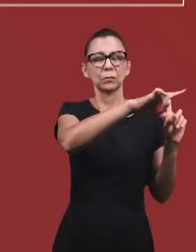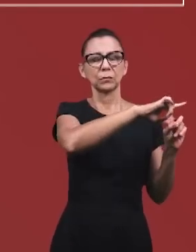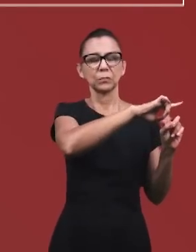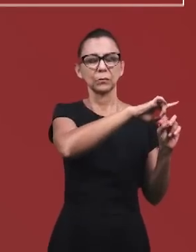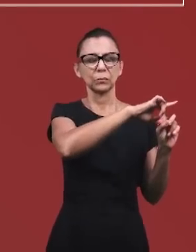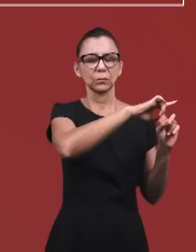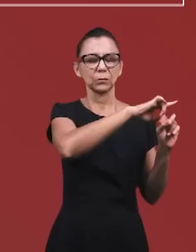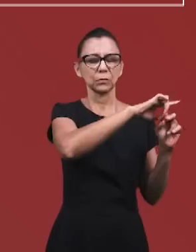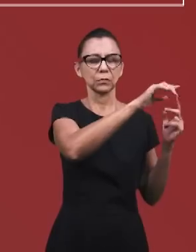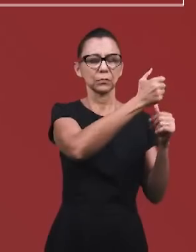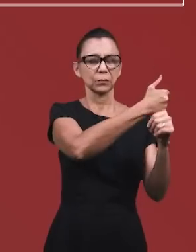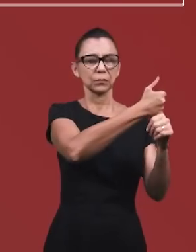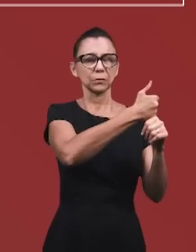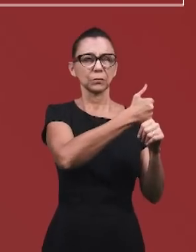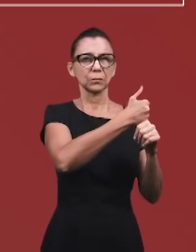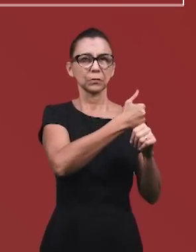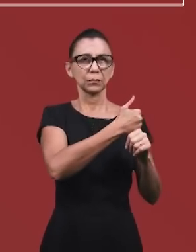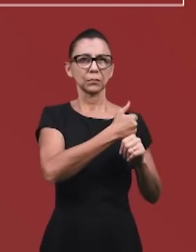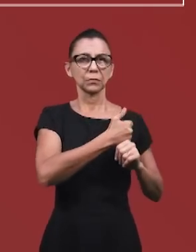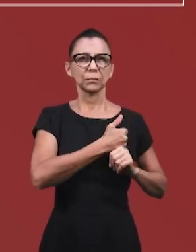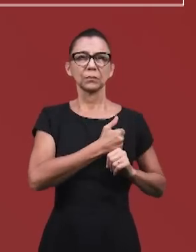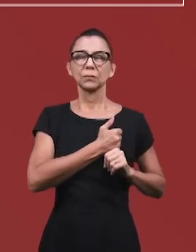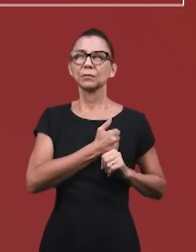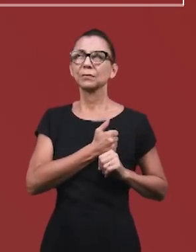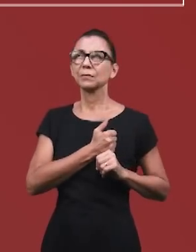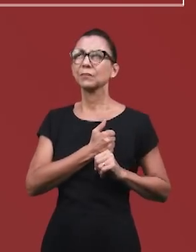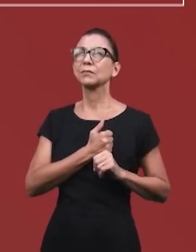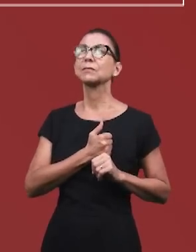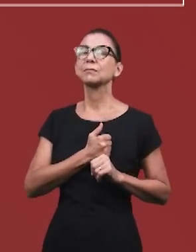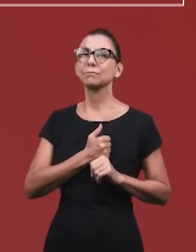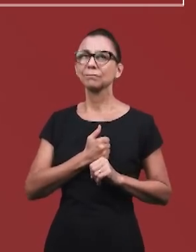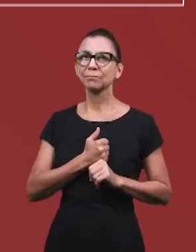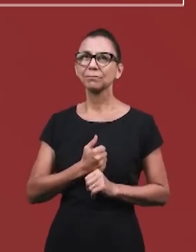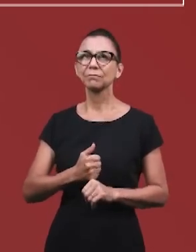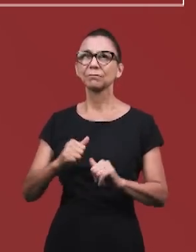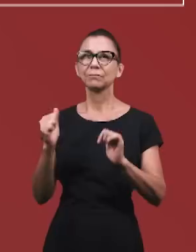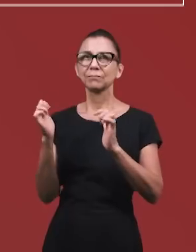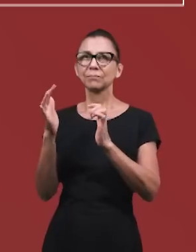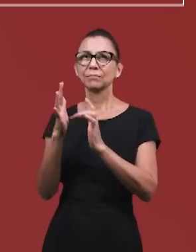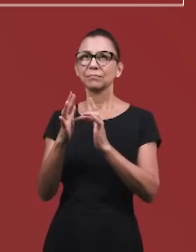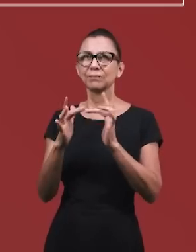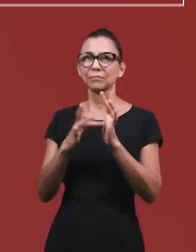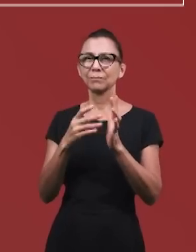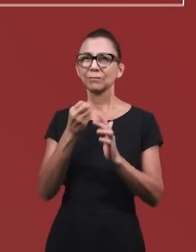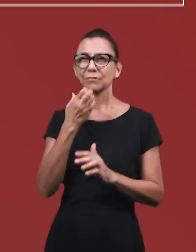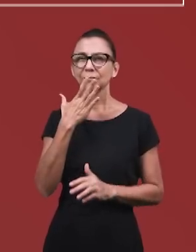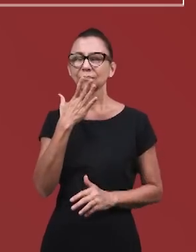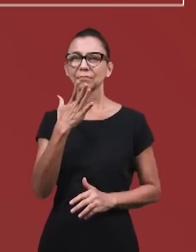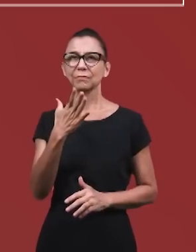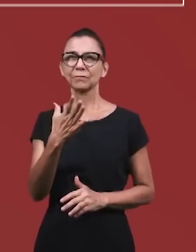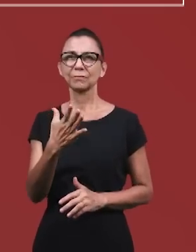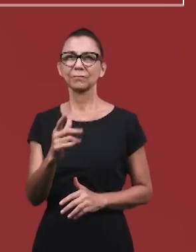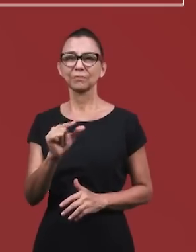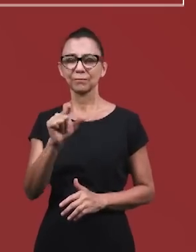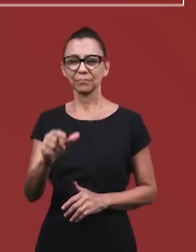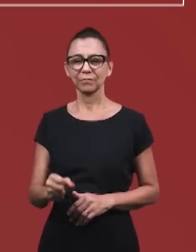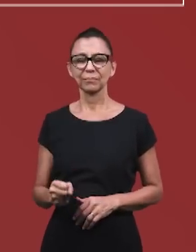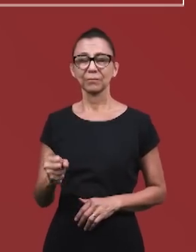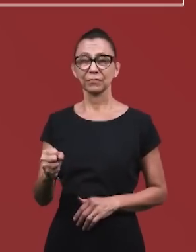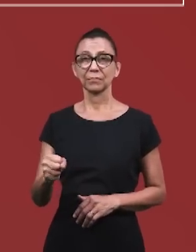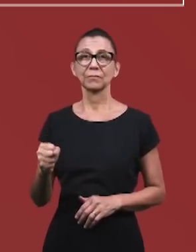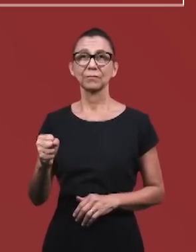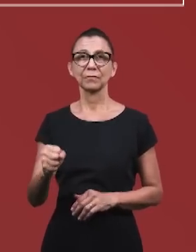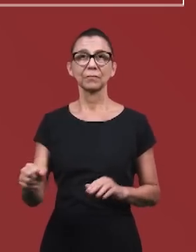meu Jesus, o bom pastor. A mão que foi na